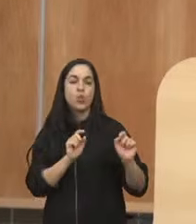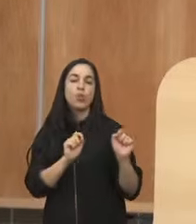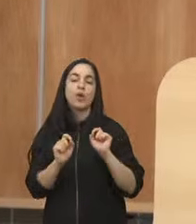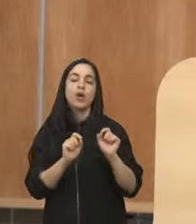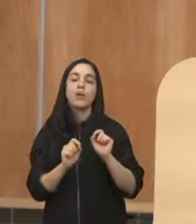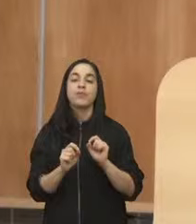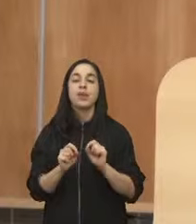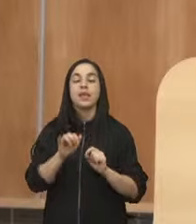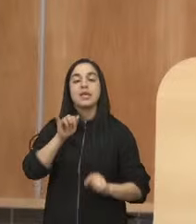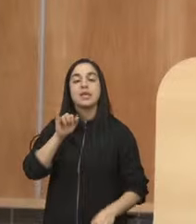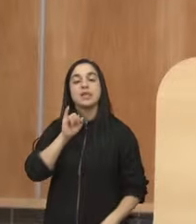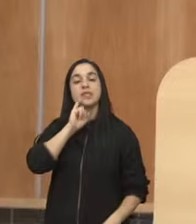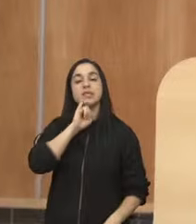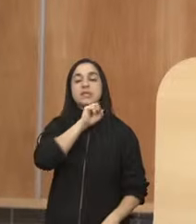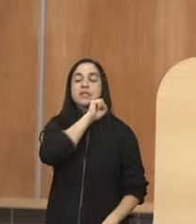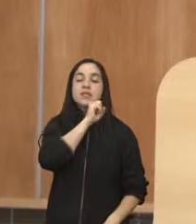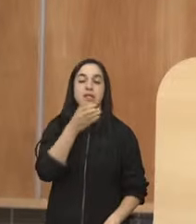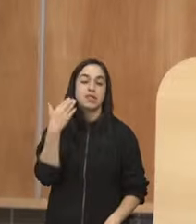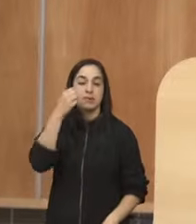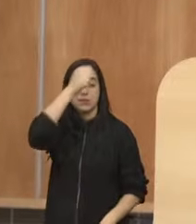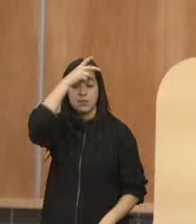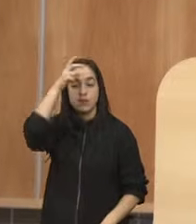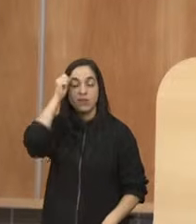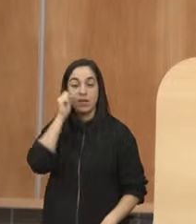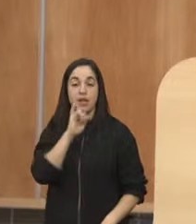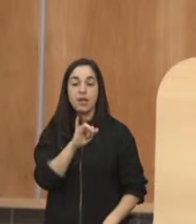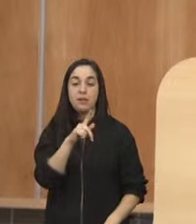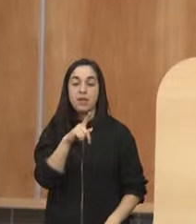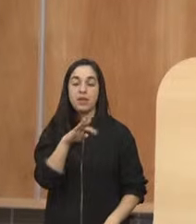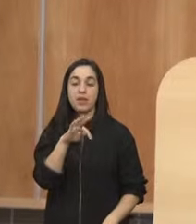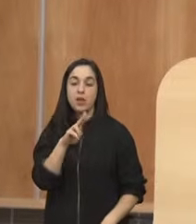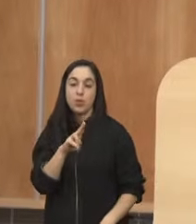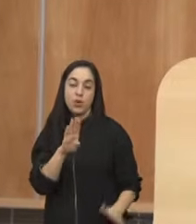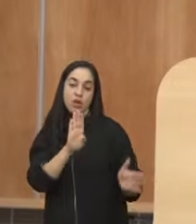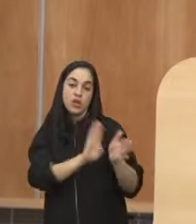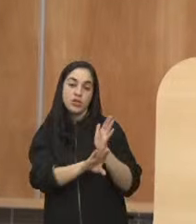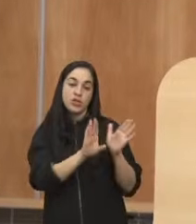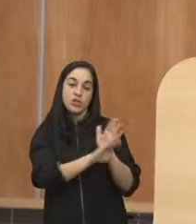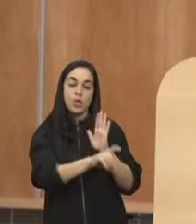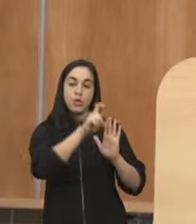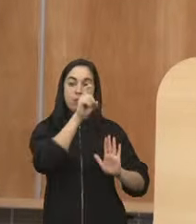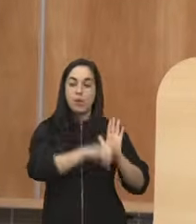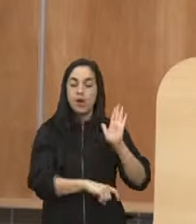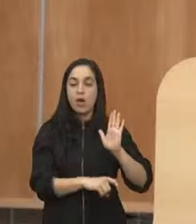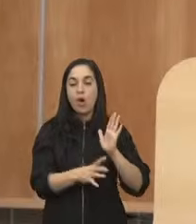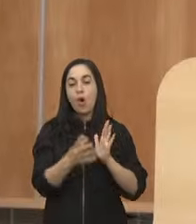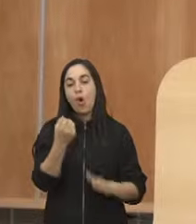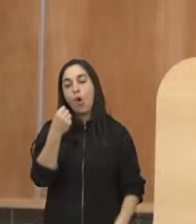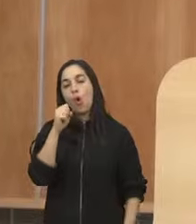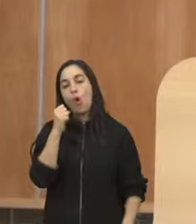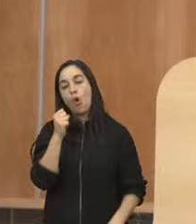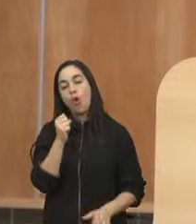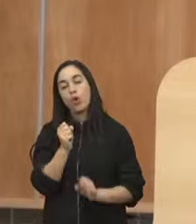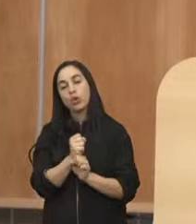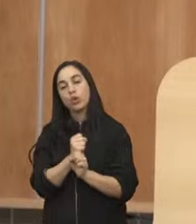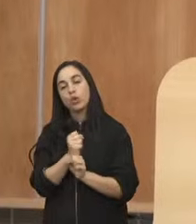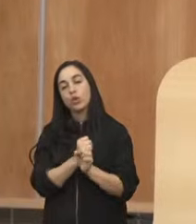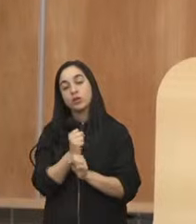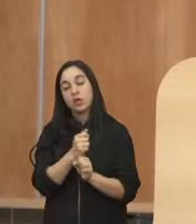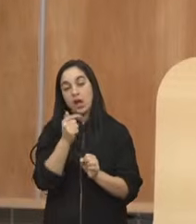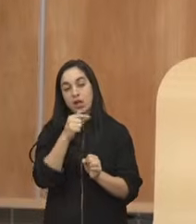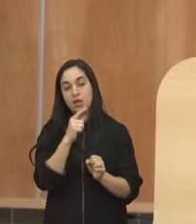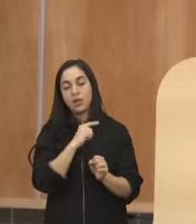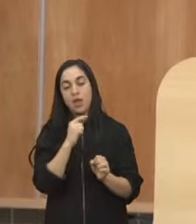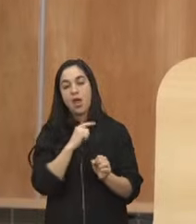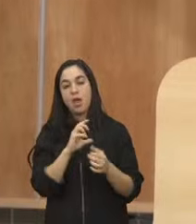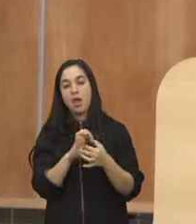ex-prefeito deixou de aumentar o IPTU durante 8 anos. Aqui tem no bojo desse processo uma autorização,